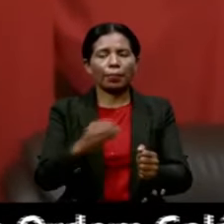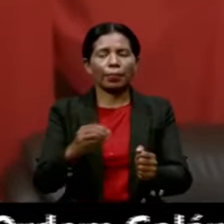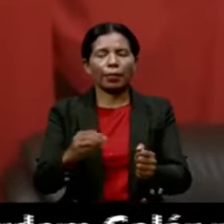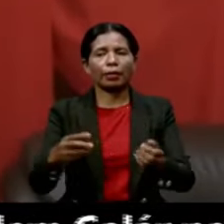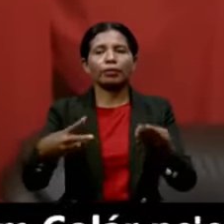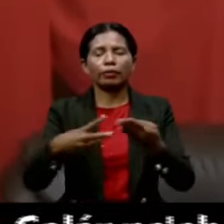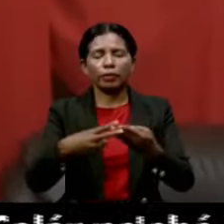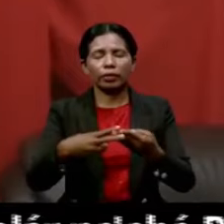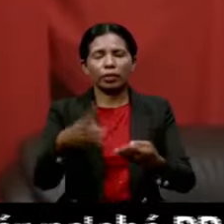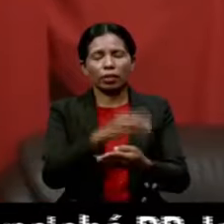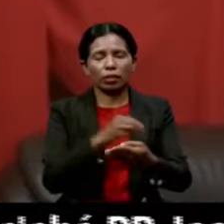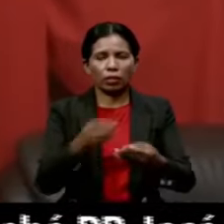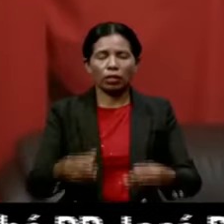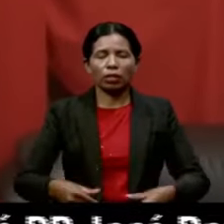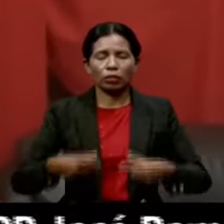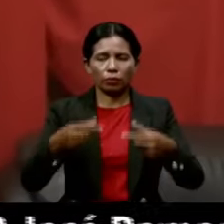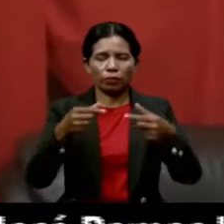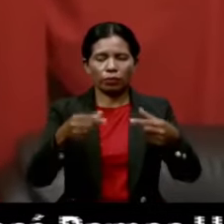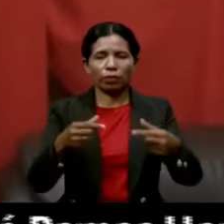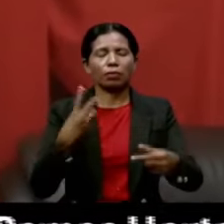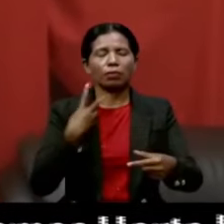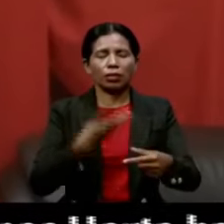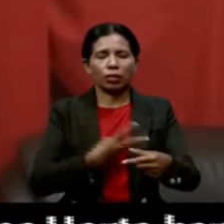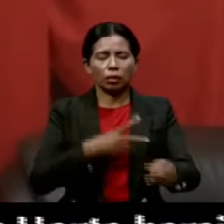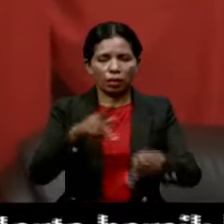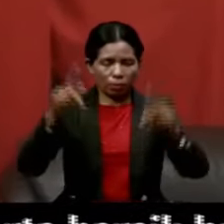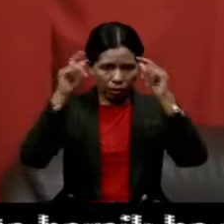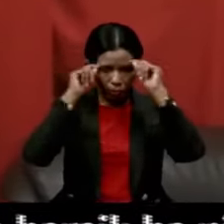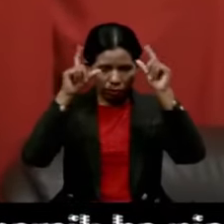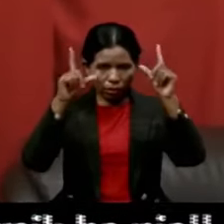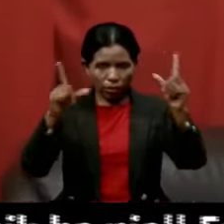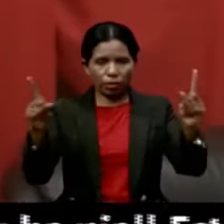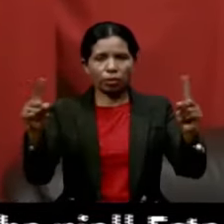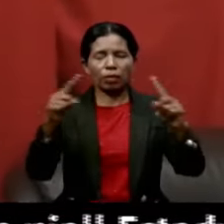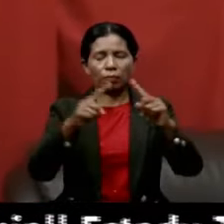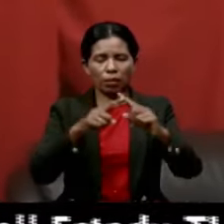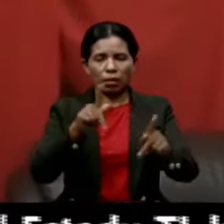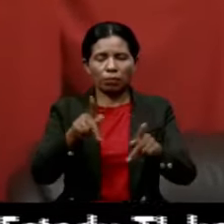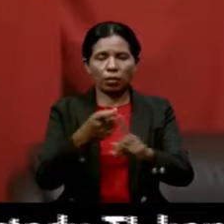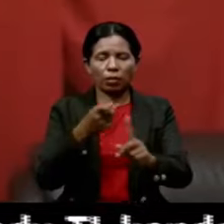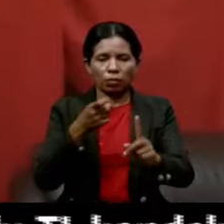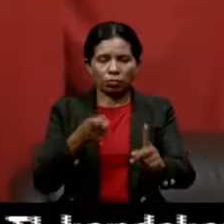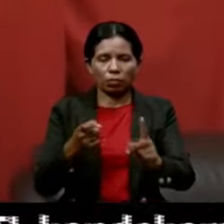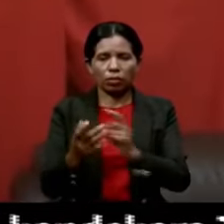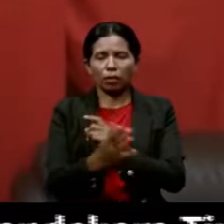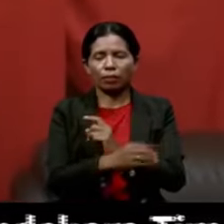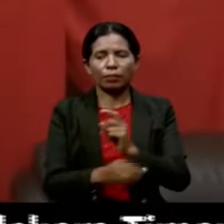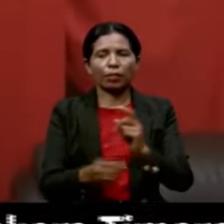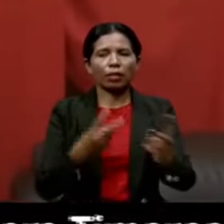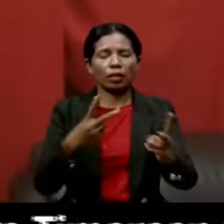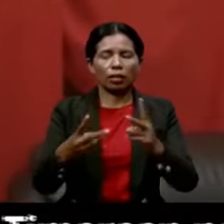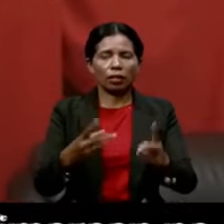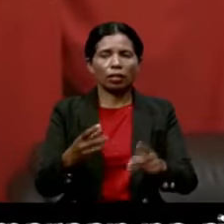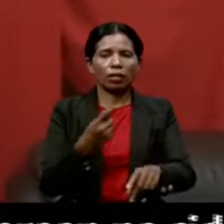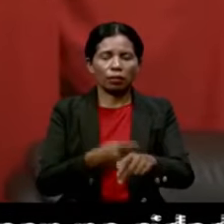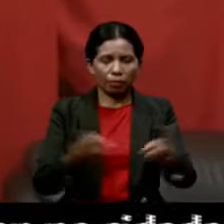for admite possibilidades mas ita ne cidadão timorense, não mos ba cidadão sirausi bruneinian, cada vez que ia